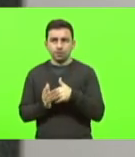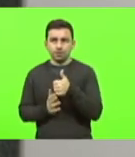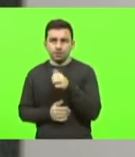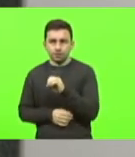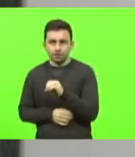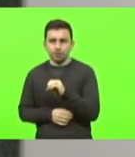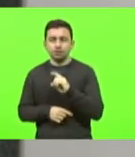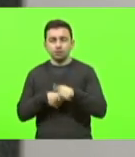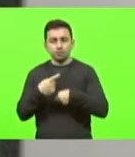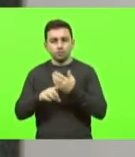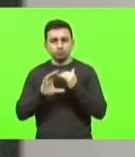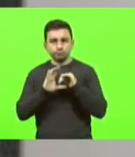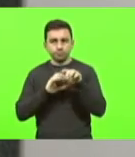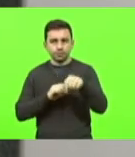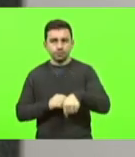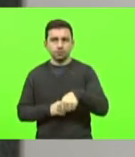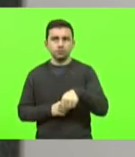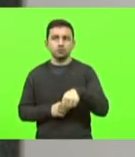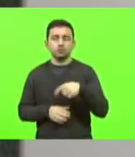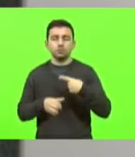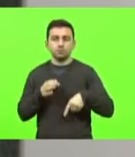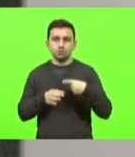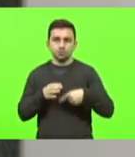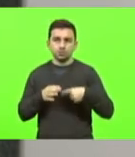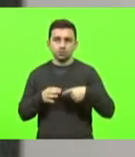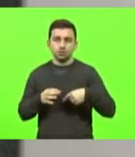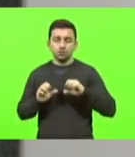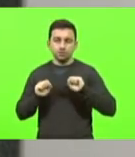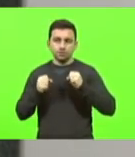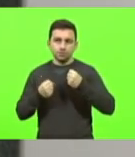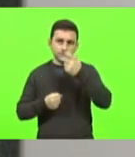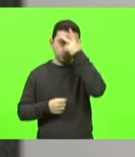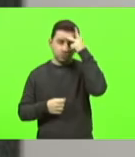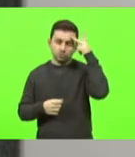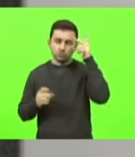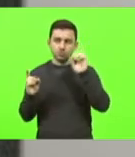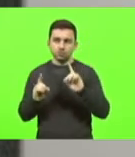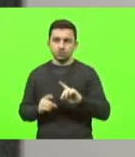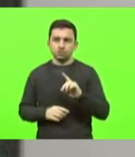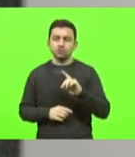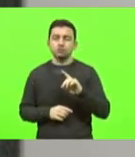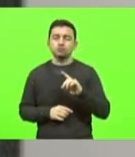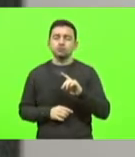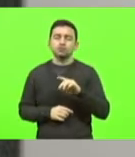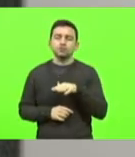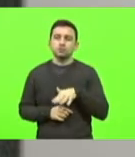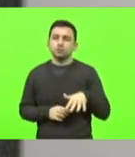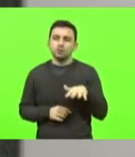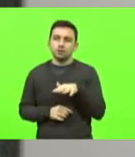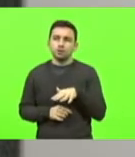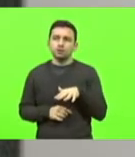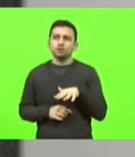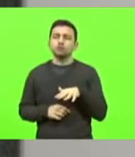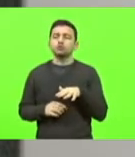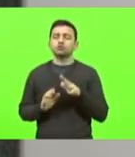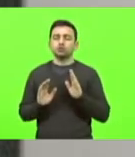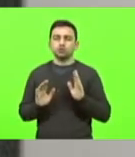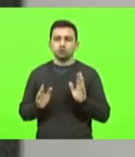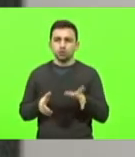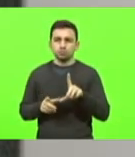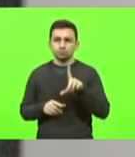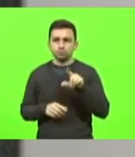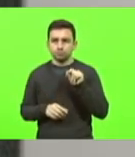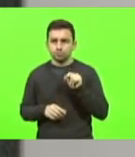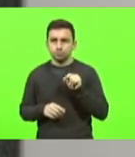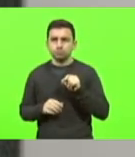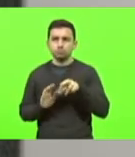essa Comissão de Defesa dos Direitos da Pessoa com Deficiência, na qual foi designado, na forma